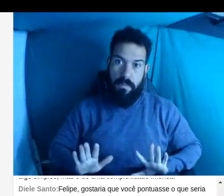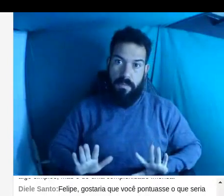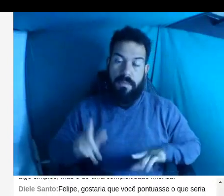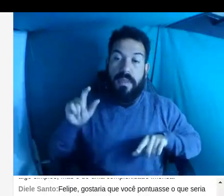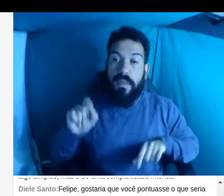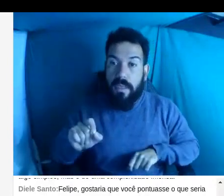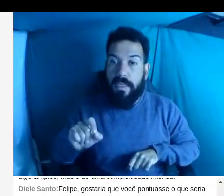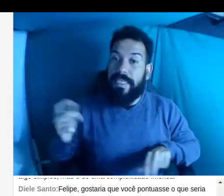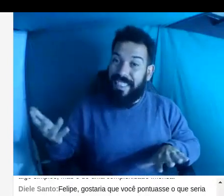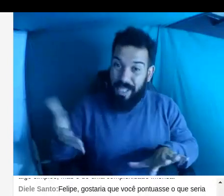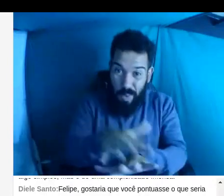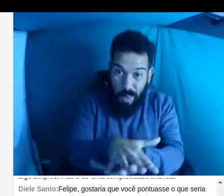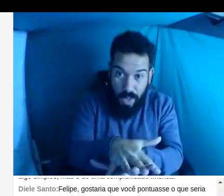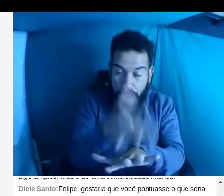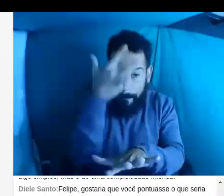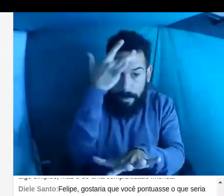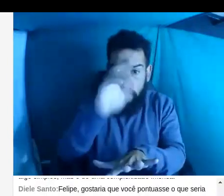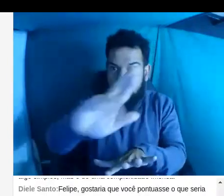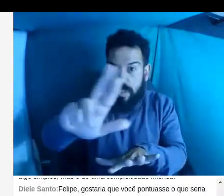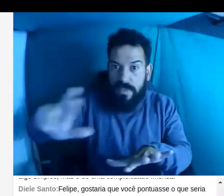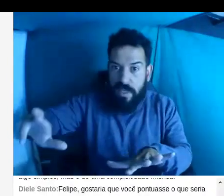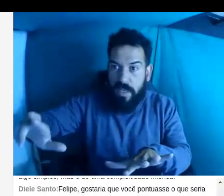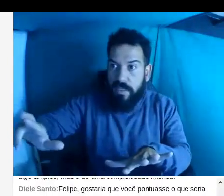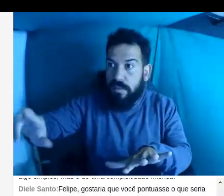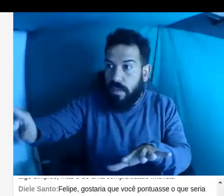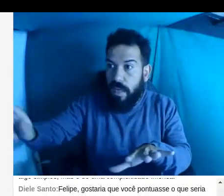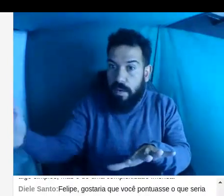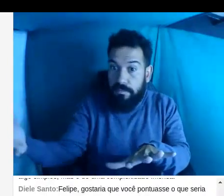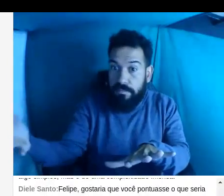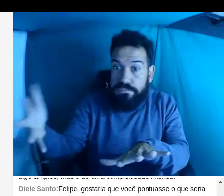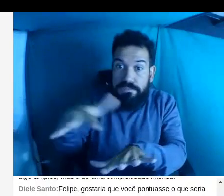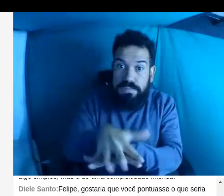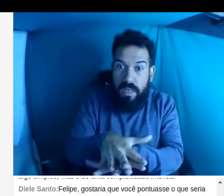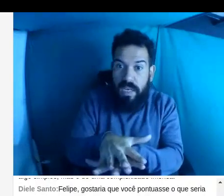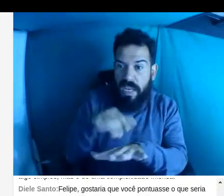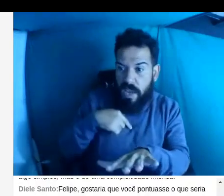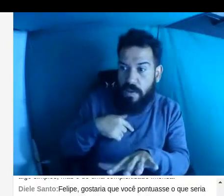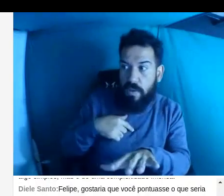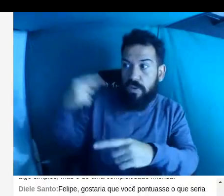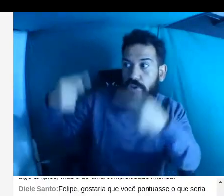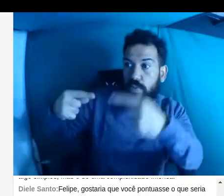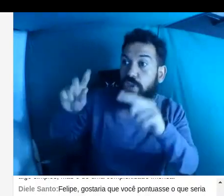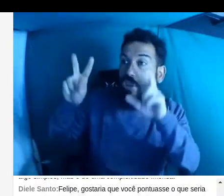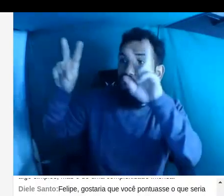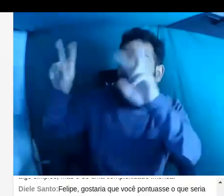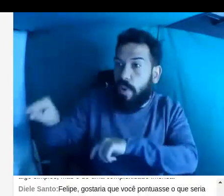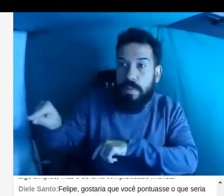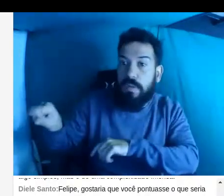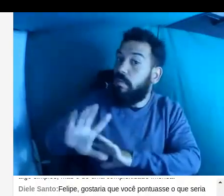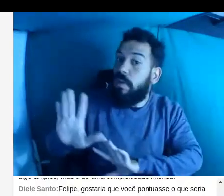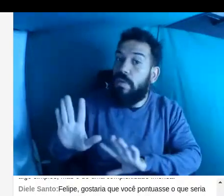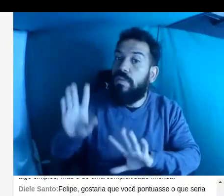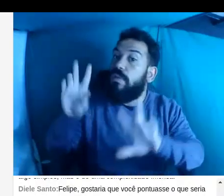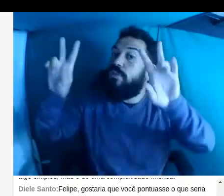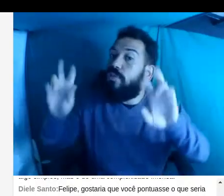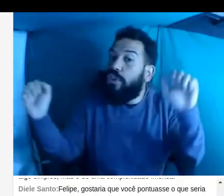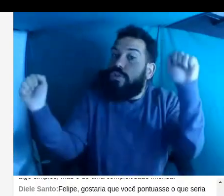os diferentes na discussão não é discutir sobre eles, mas discutir com eles.